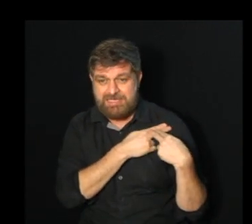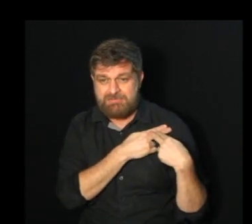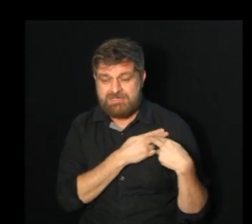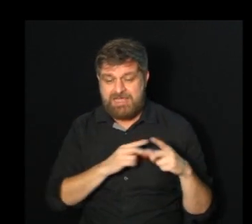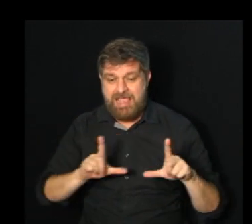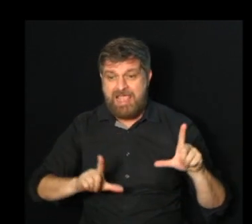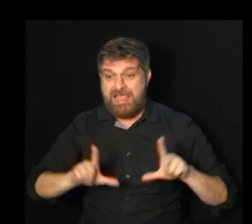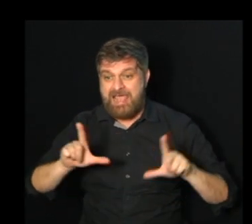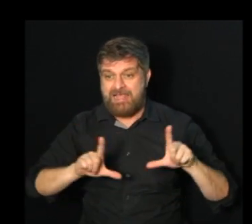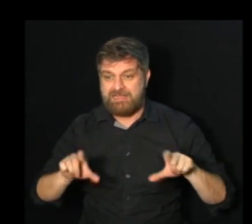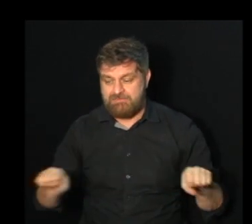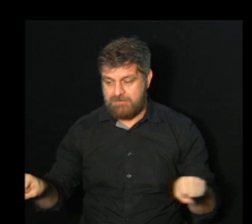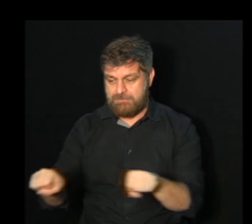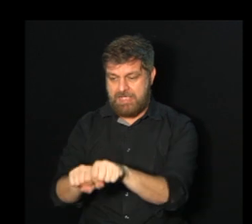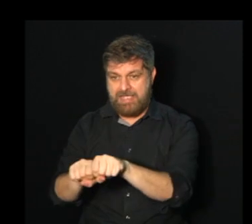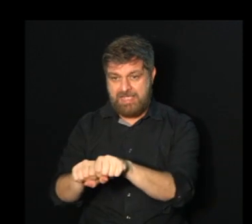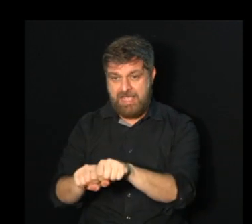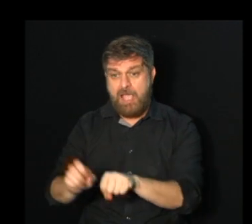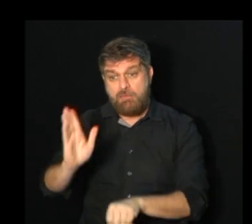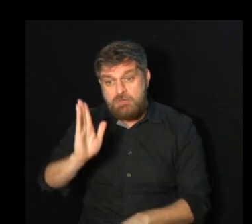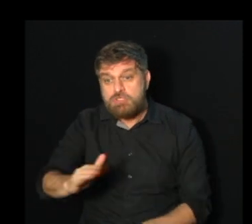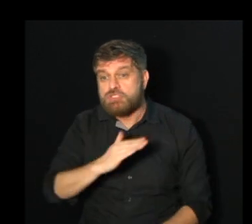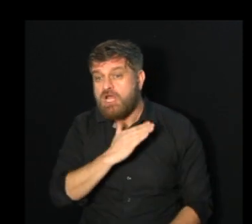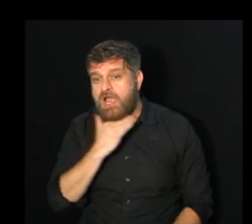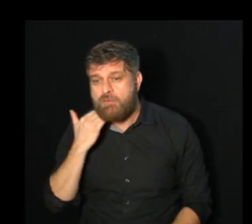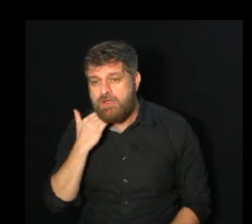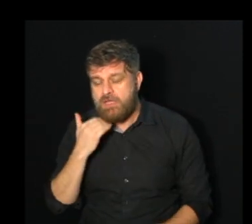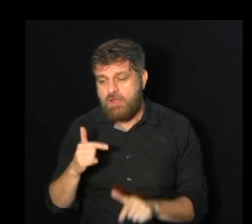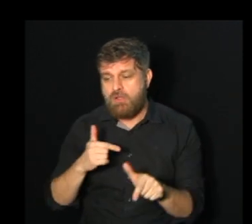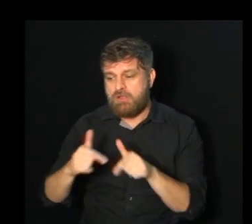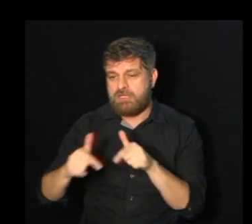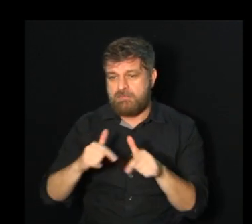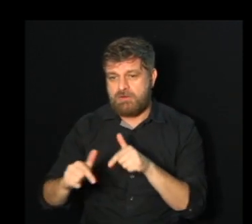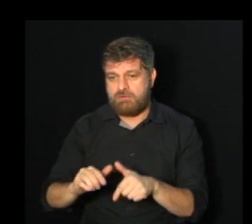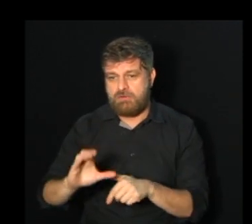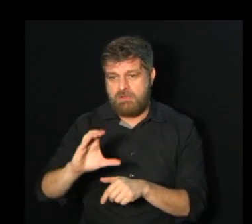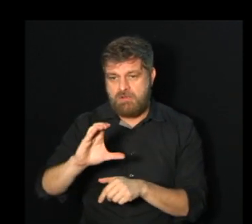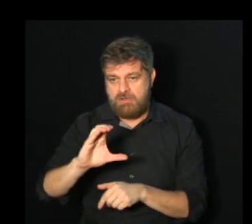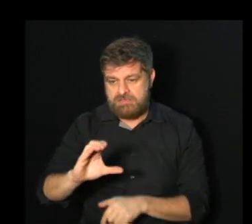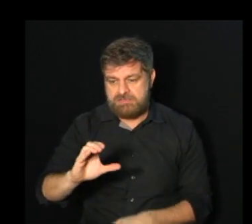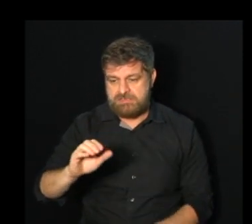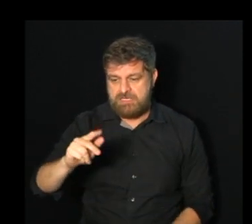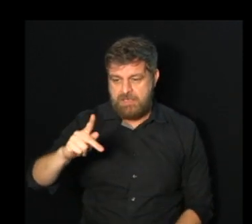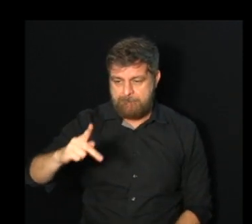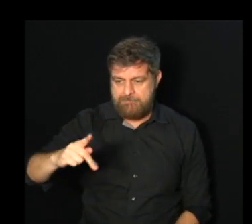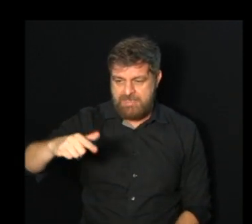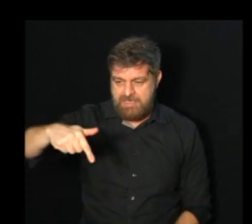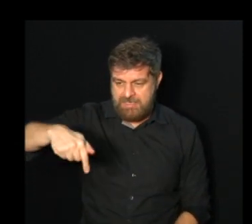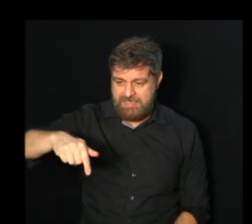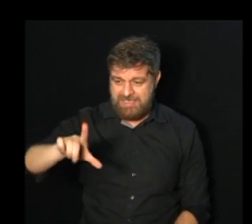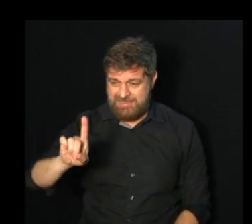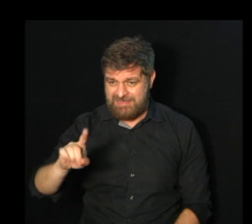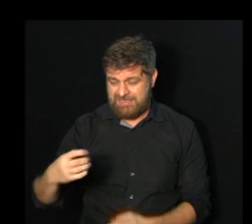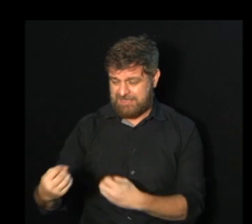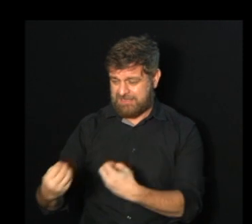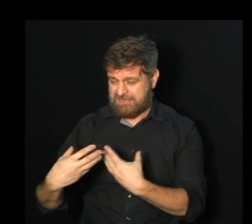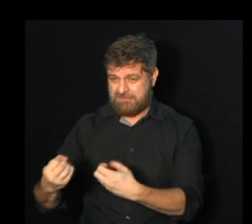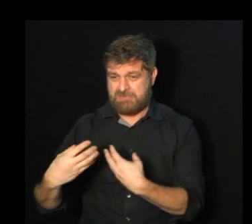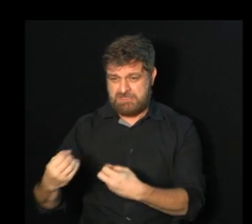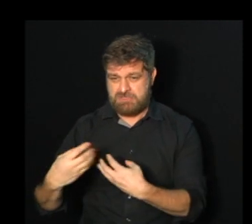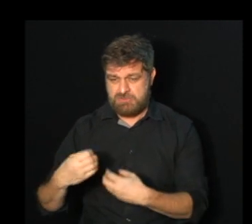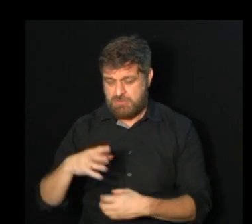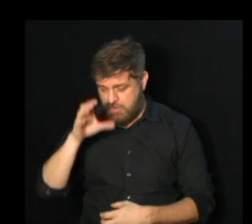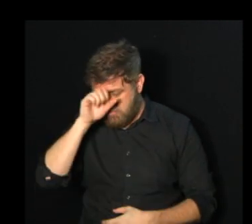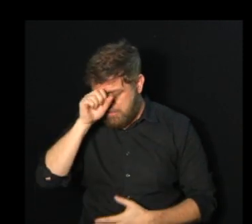né? Ele já falecido, trabalhou no CPQD, que me ensinou muito, me ensinou a ser autodidata, e muitos de